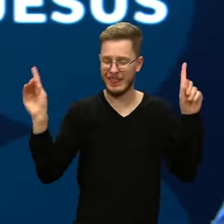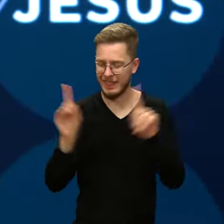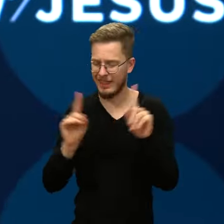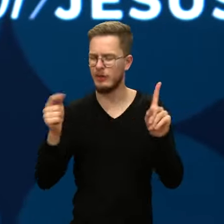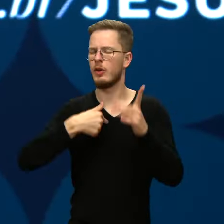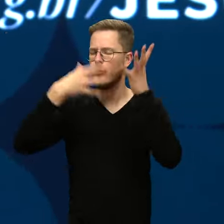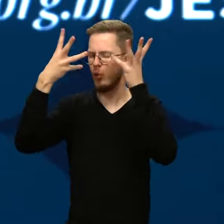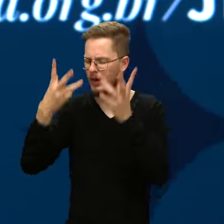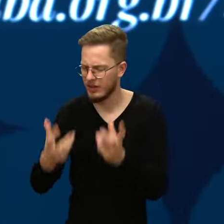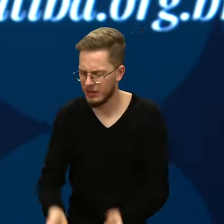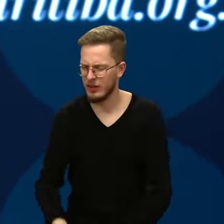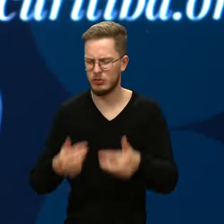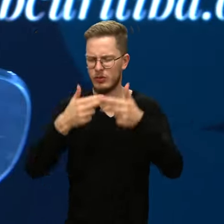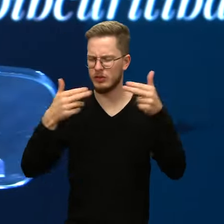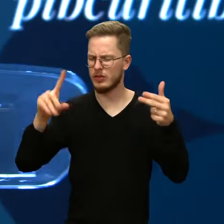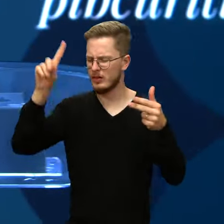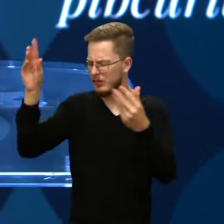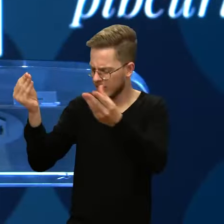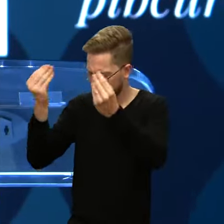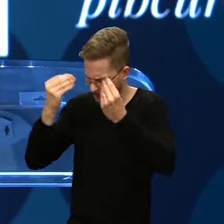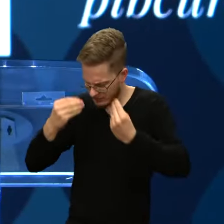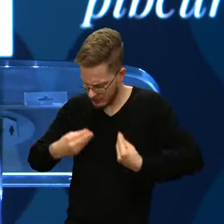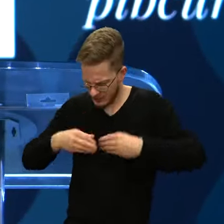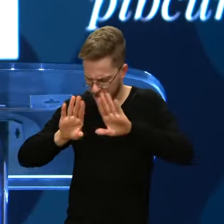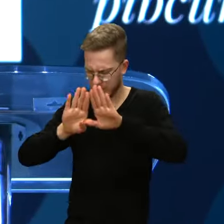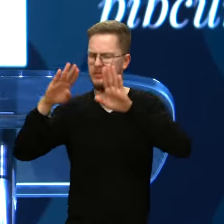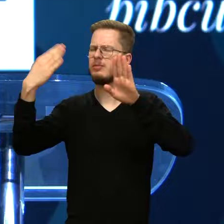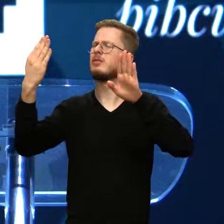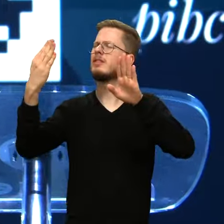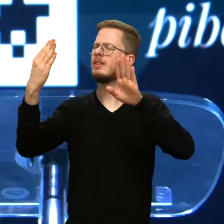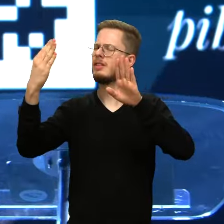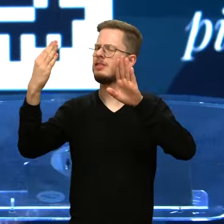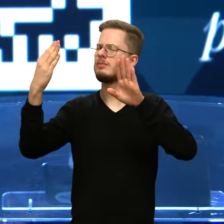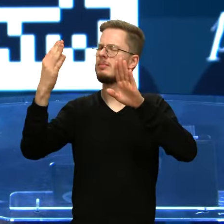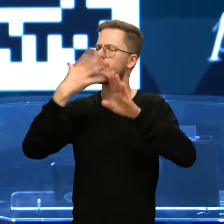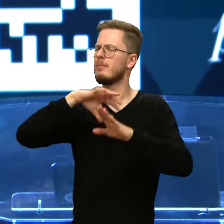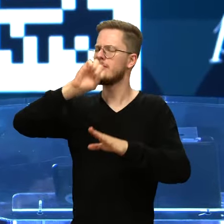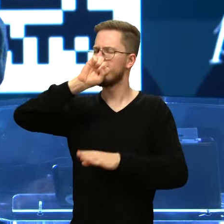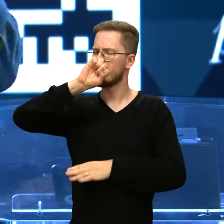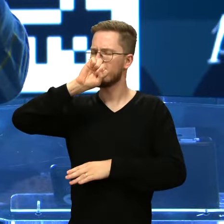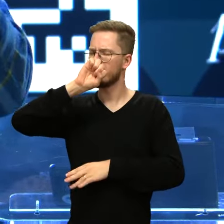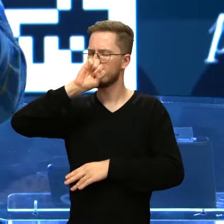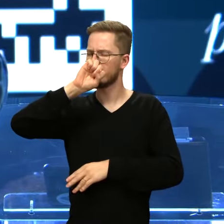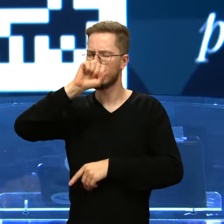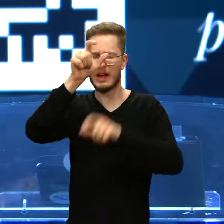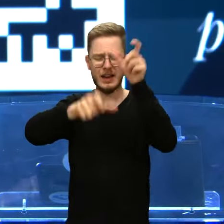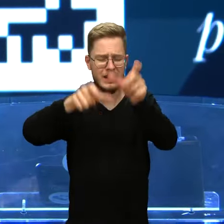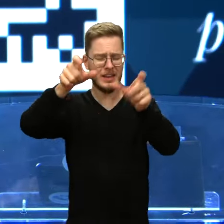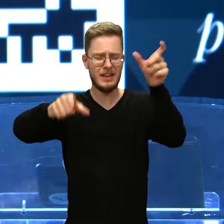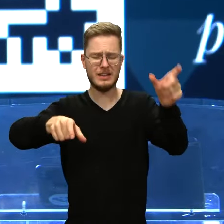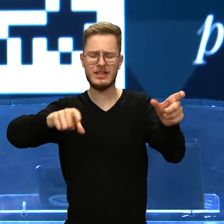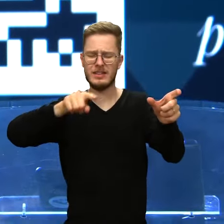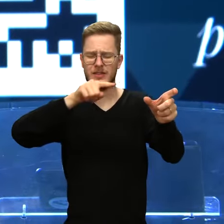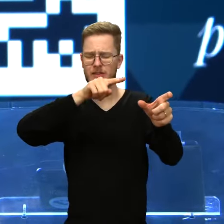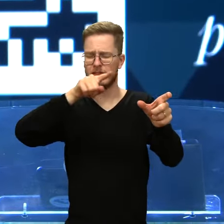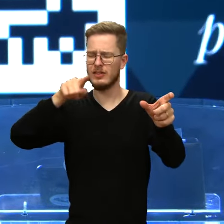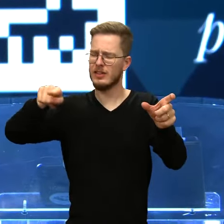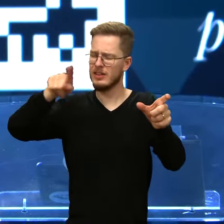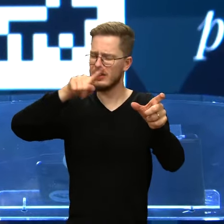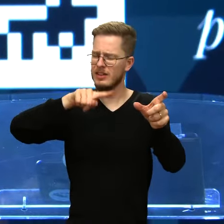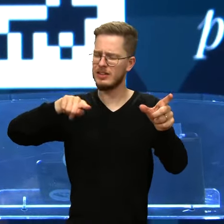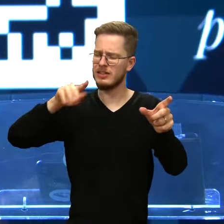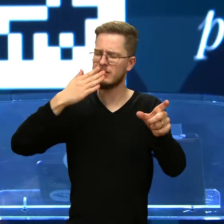que o Senhor tem aberto diante de mim. Pai, aqueles que o Senhor tem chamado, aqueles